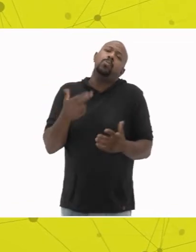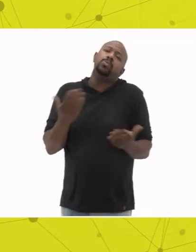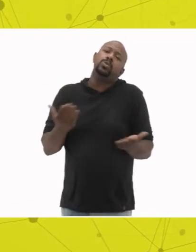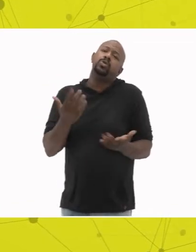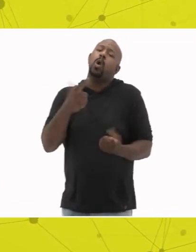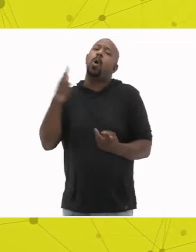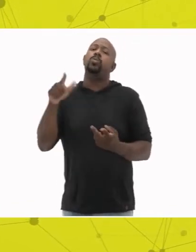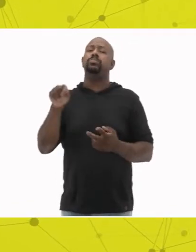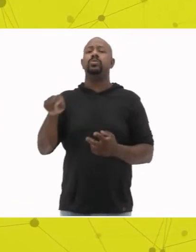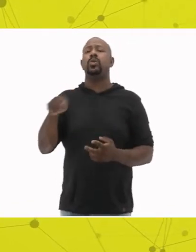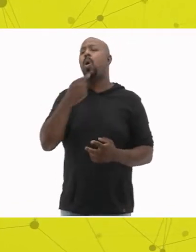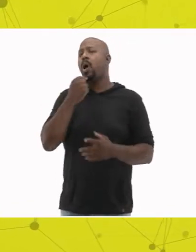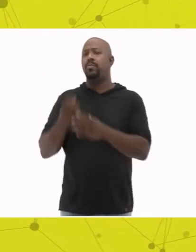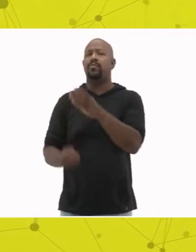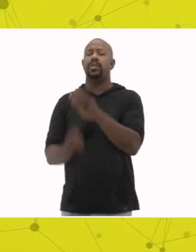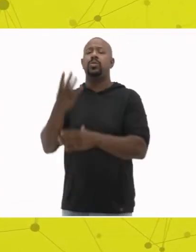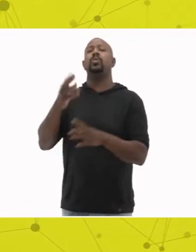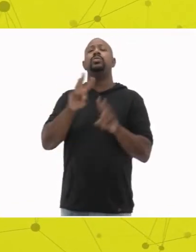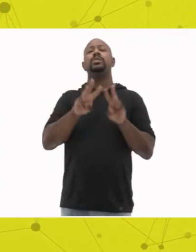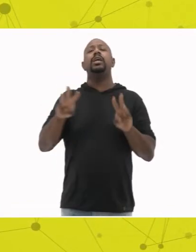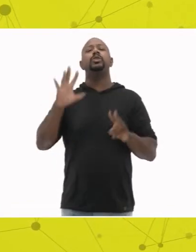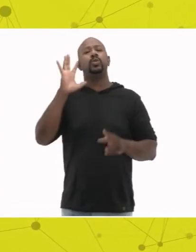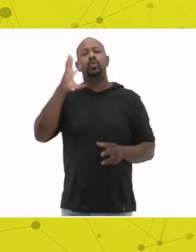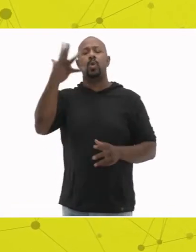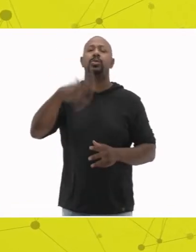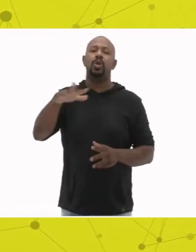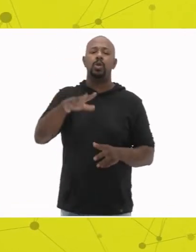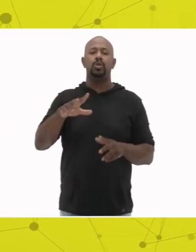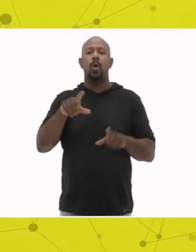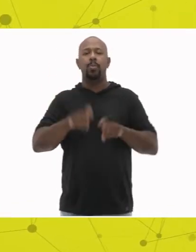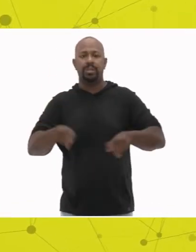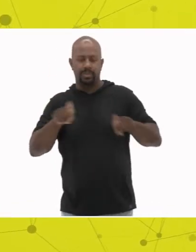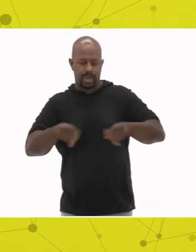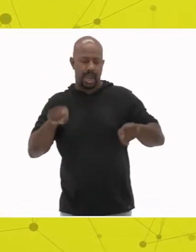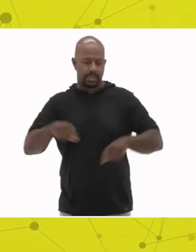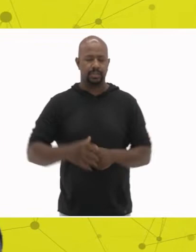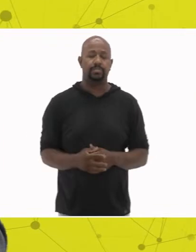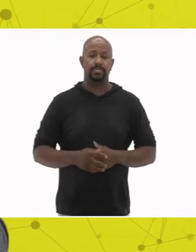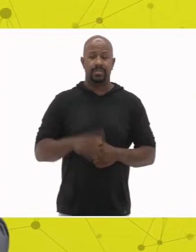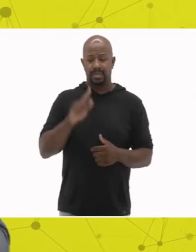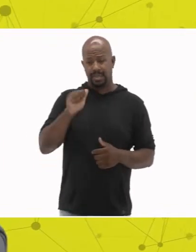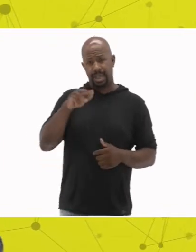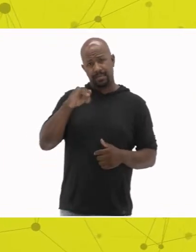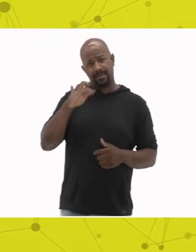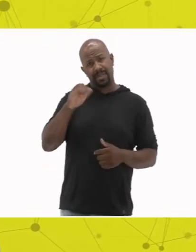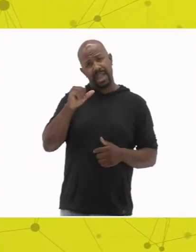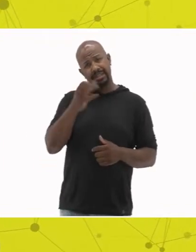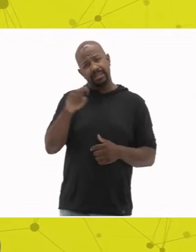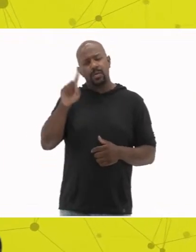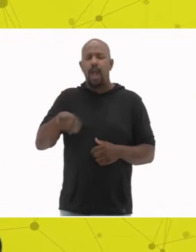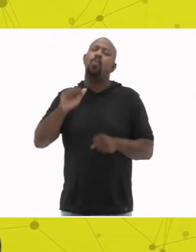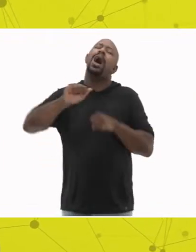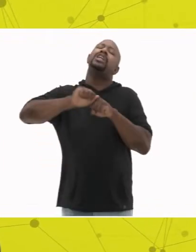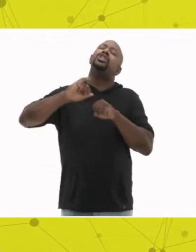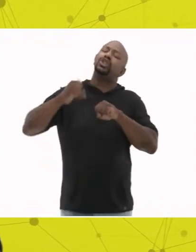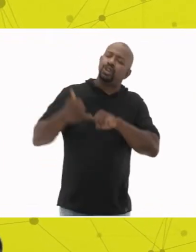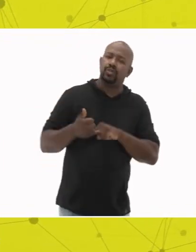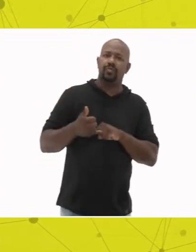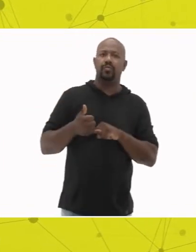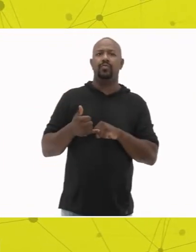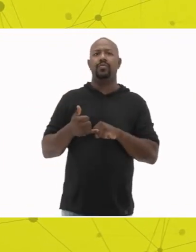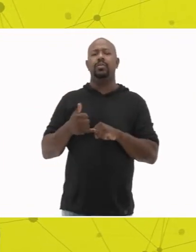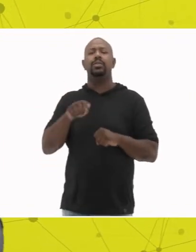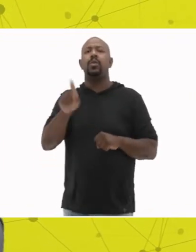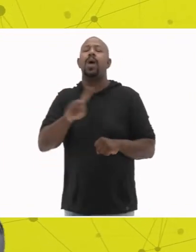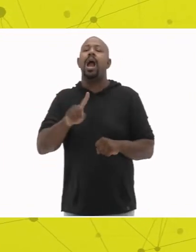como nos diz Joe Spolsky, o fundador do site de soluções computacionais Stack Overflow. Gamificação é um aditivo, não um